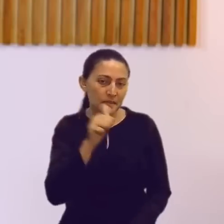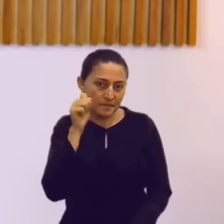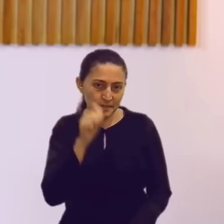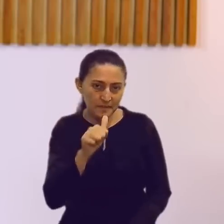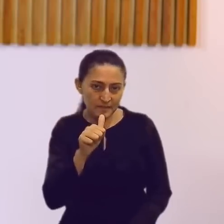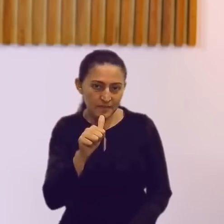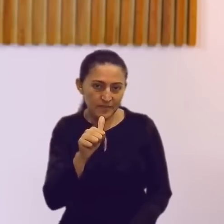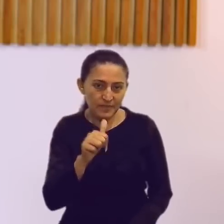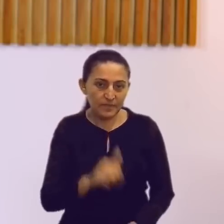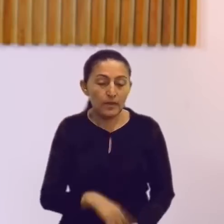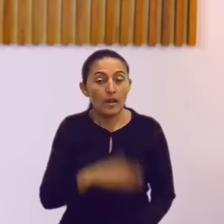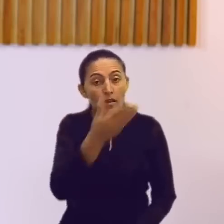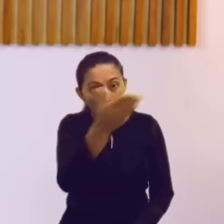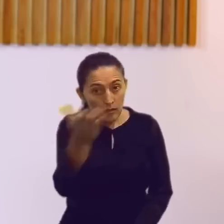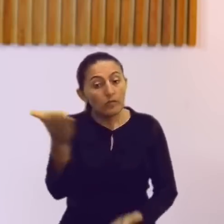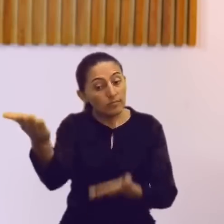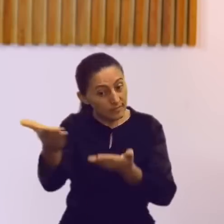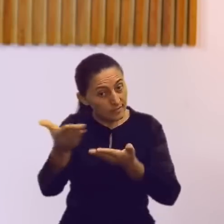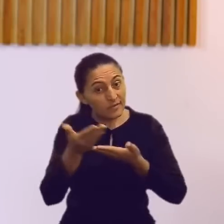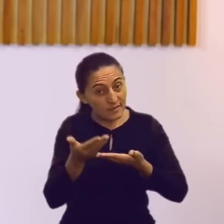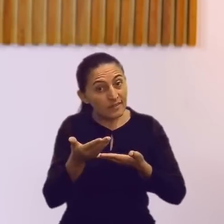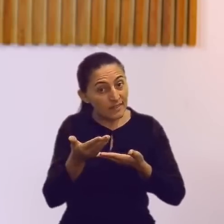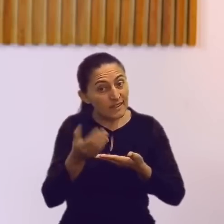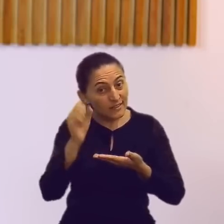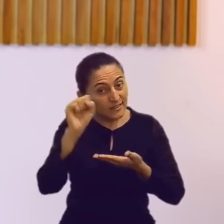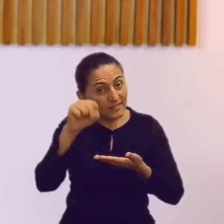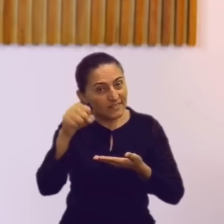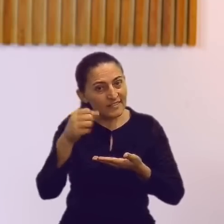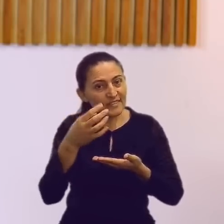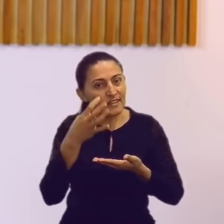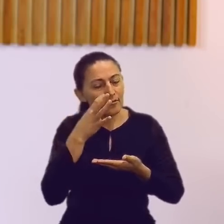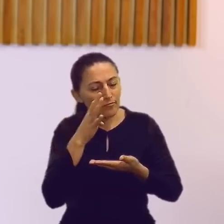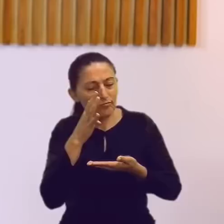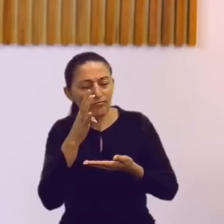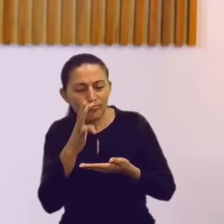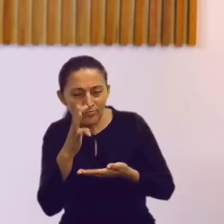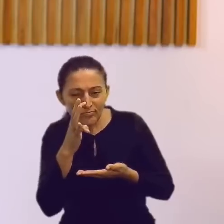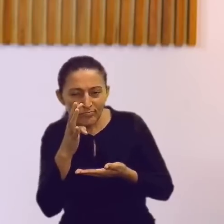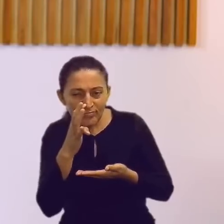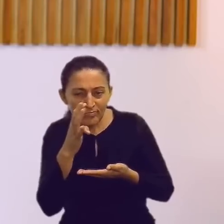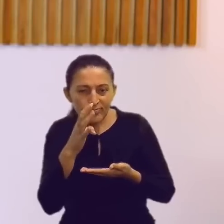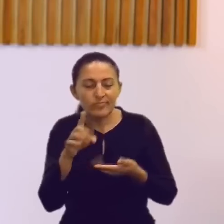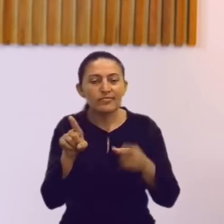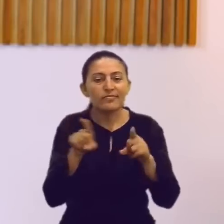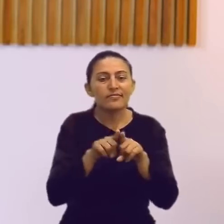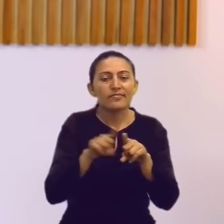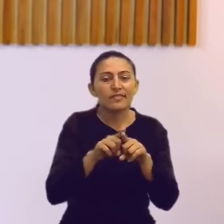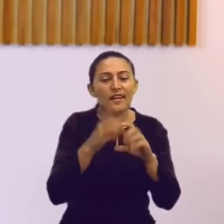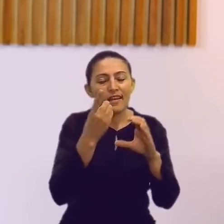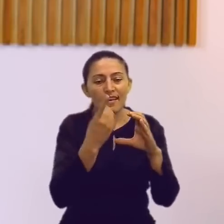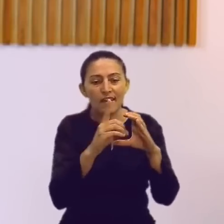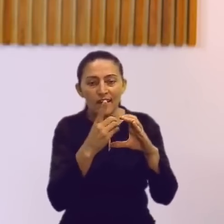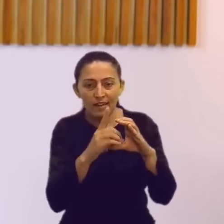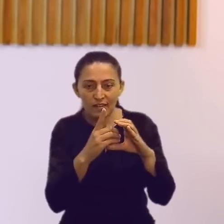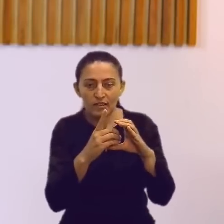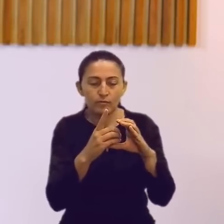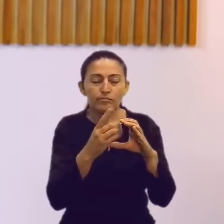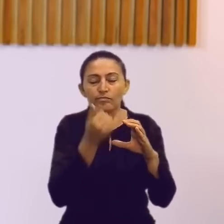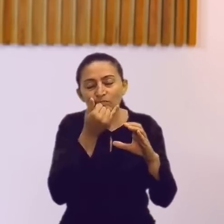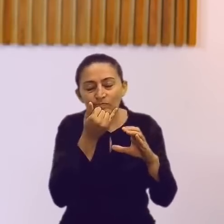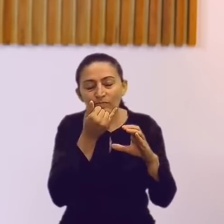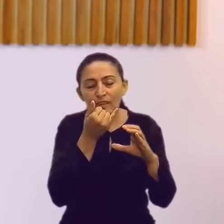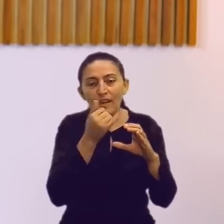E você é convidado para acompanhar aqui no canal da TV Conectados com Deus essa